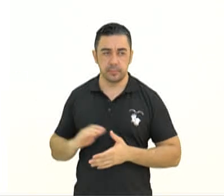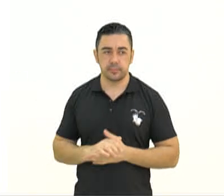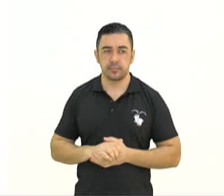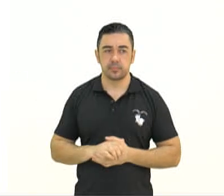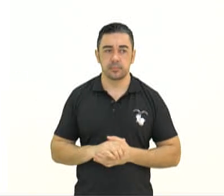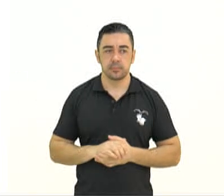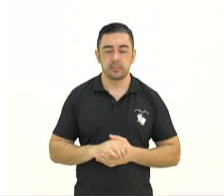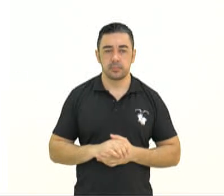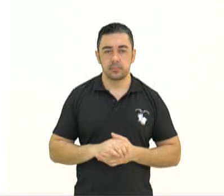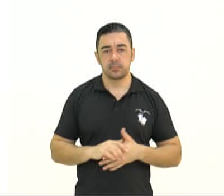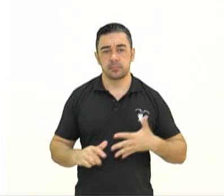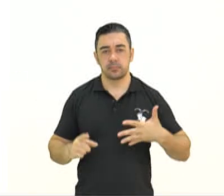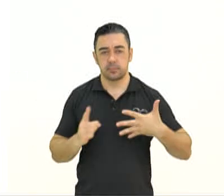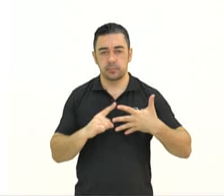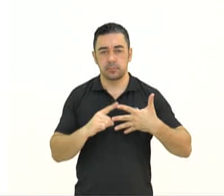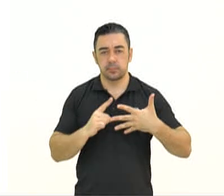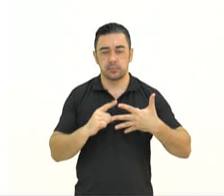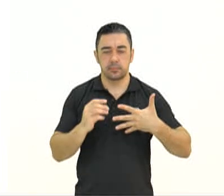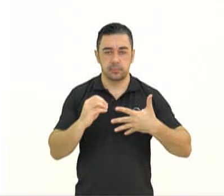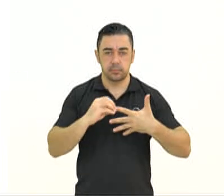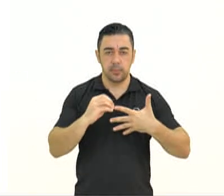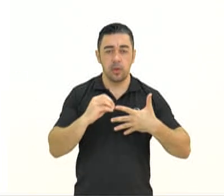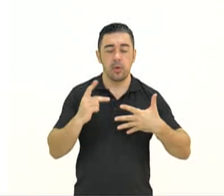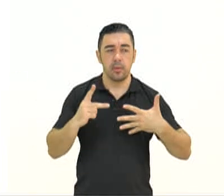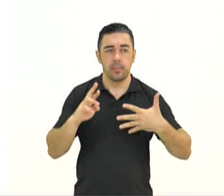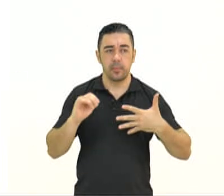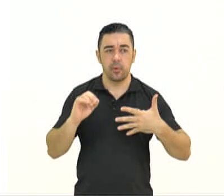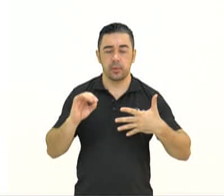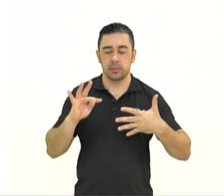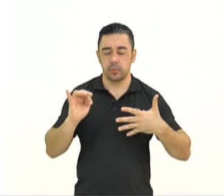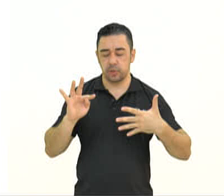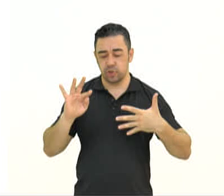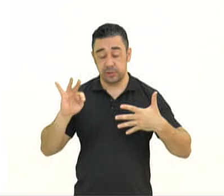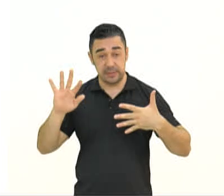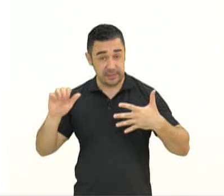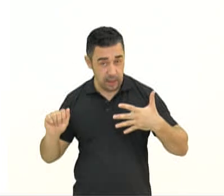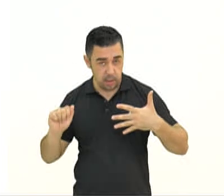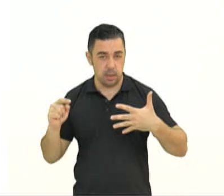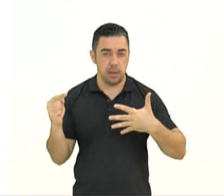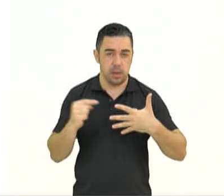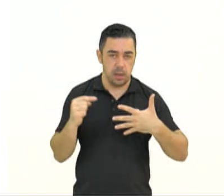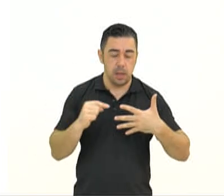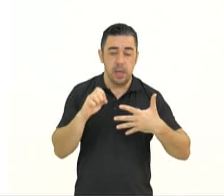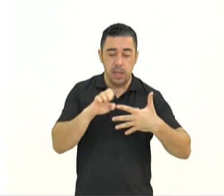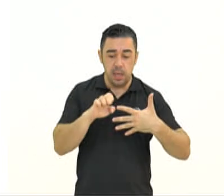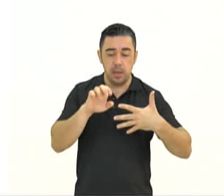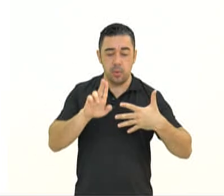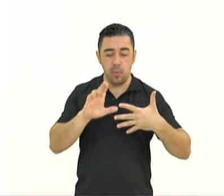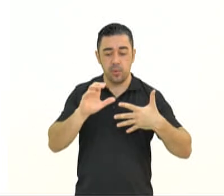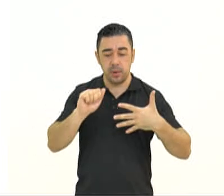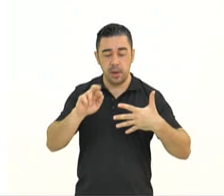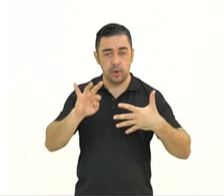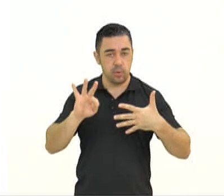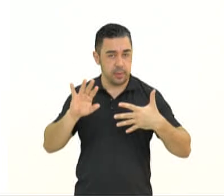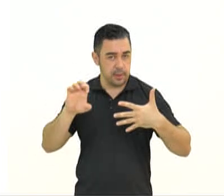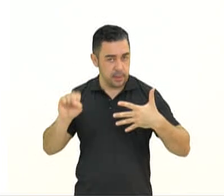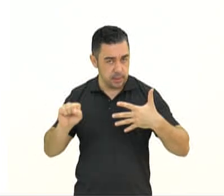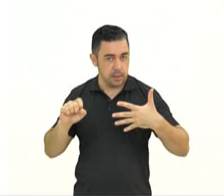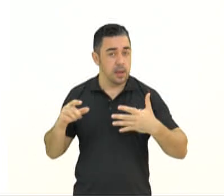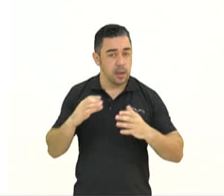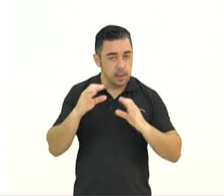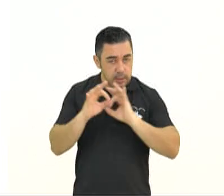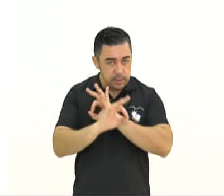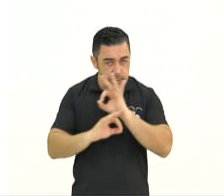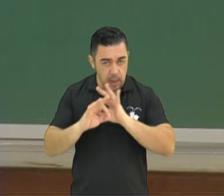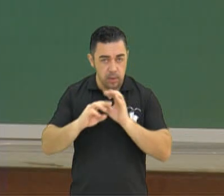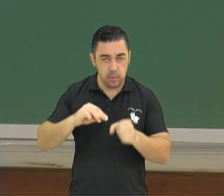Ainda tem o reino protoctista. Lá já começa diferente, ó, eles são eucarióticos, então o primeiro reino que tem a célula com núcleo.